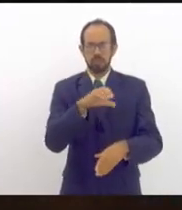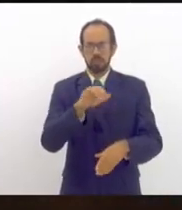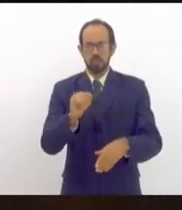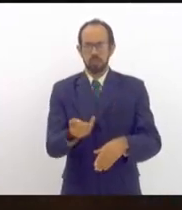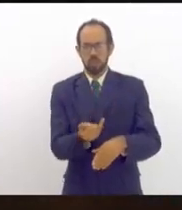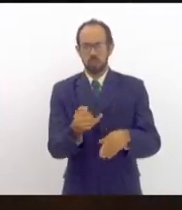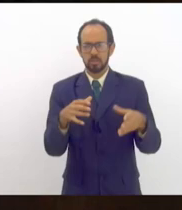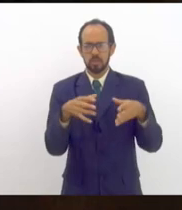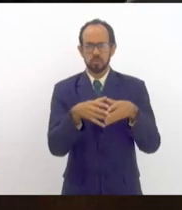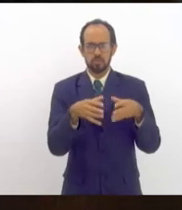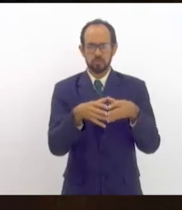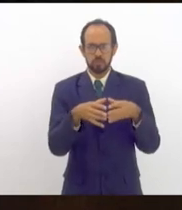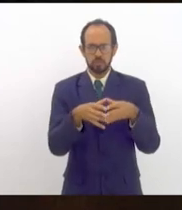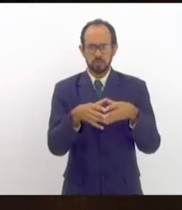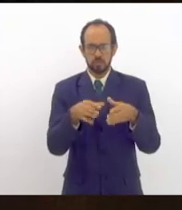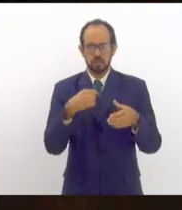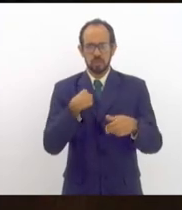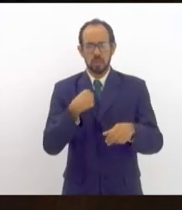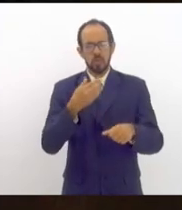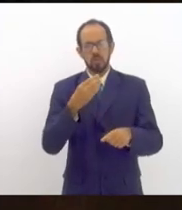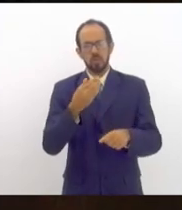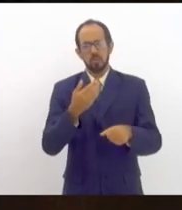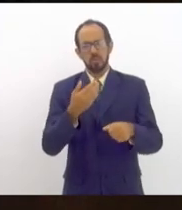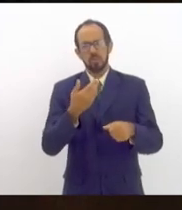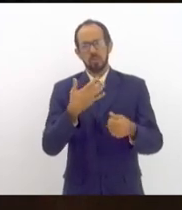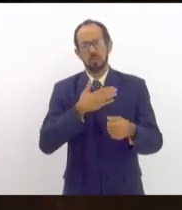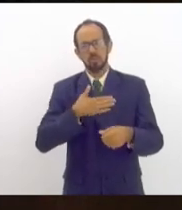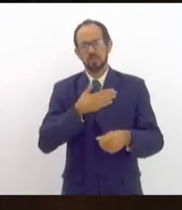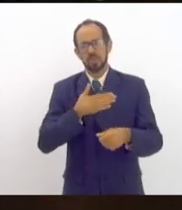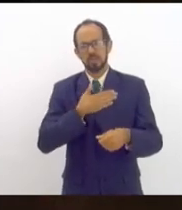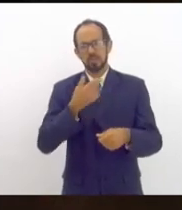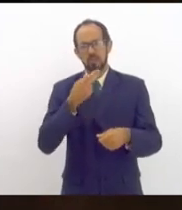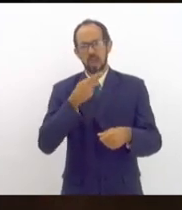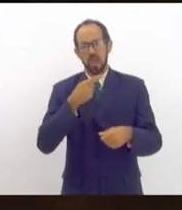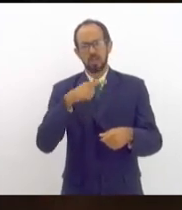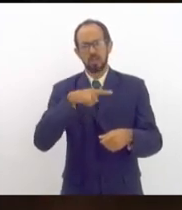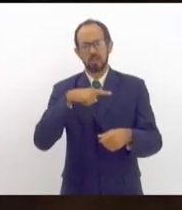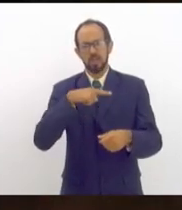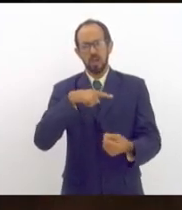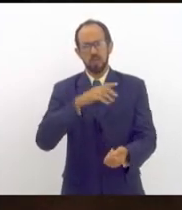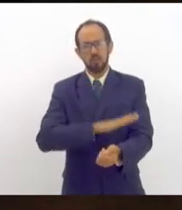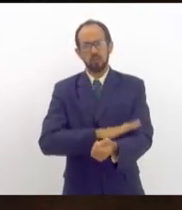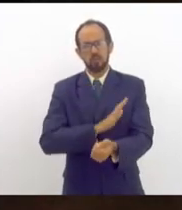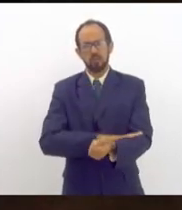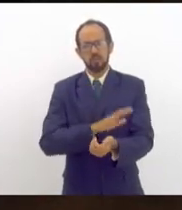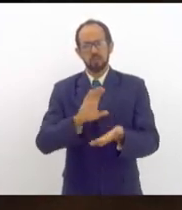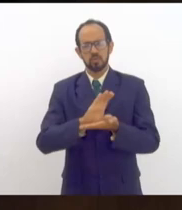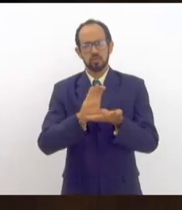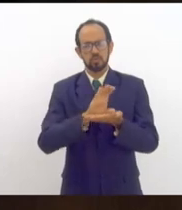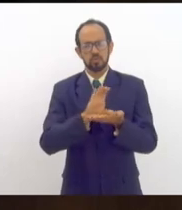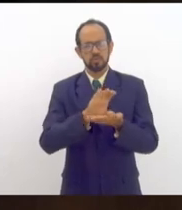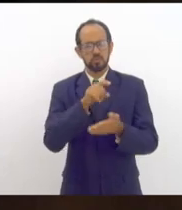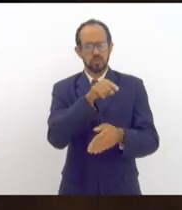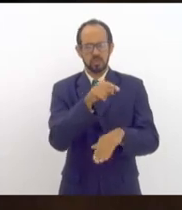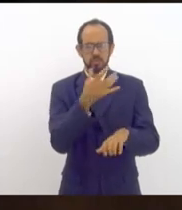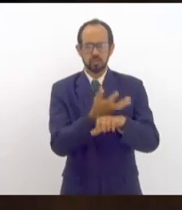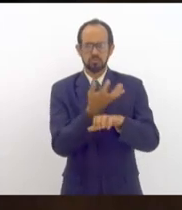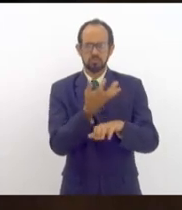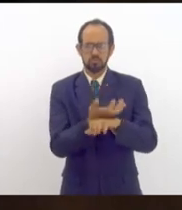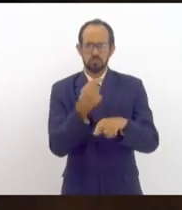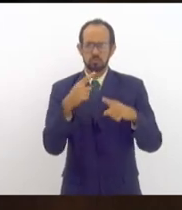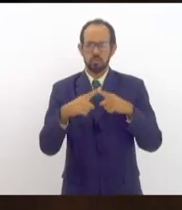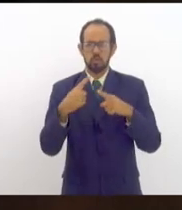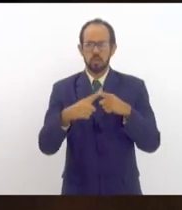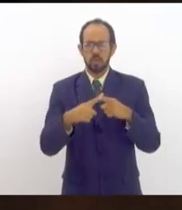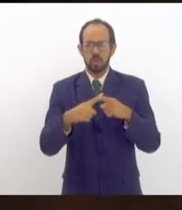eu preciso não poderia deixar destacar aqui que há um vício de constitucionalidade muito grande nessa matéria uma vez